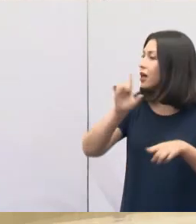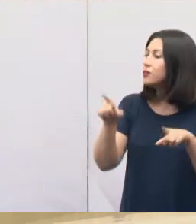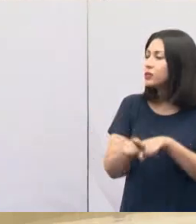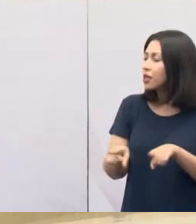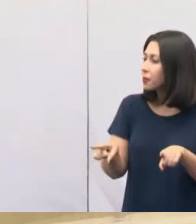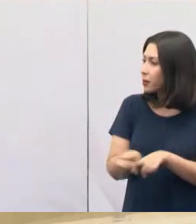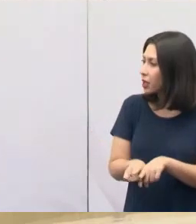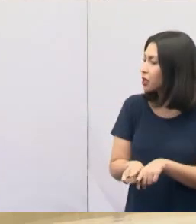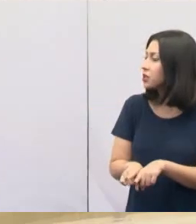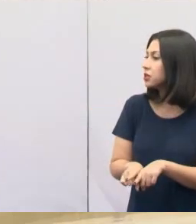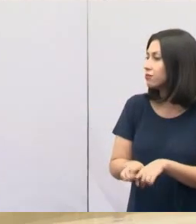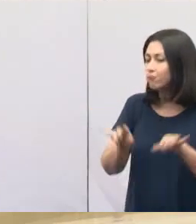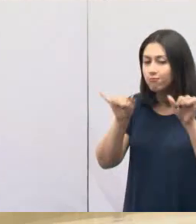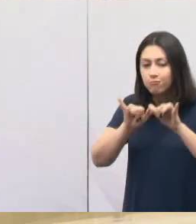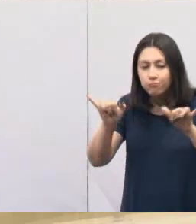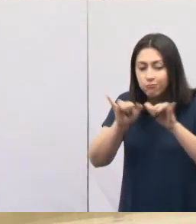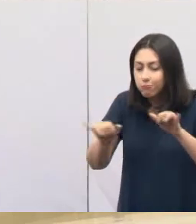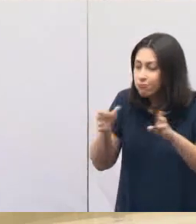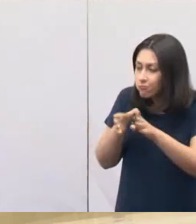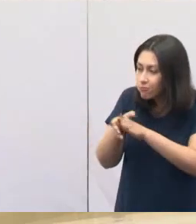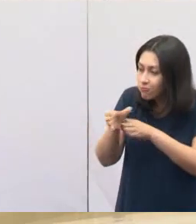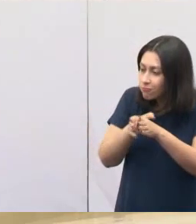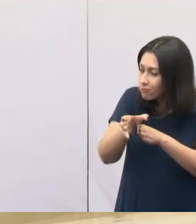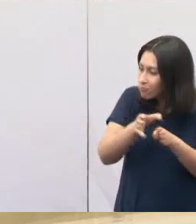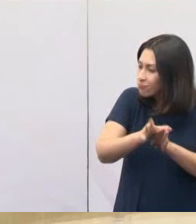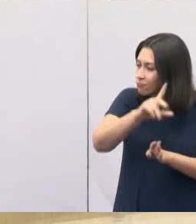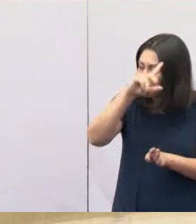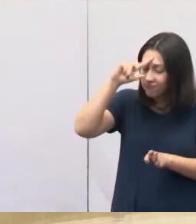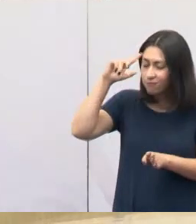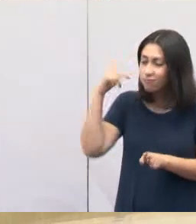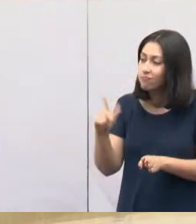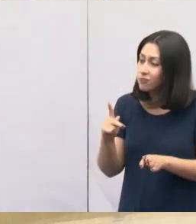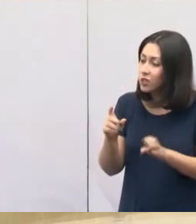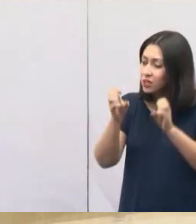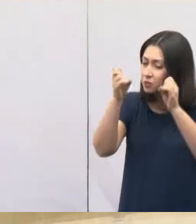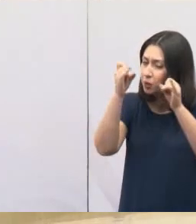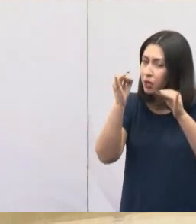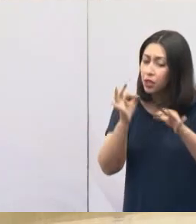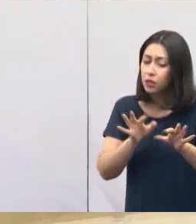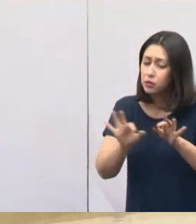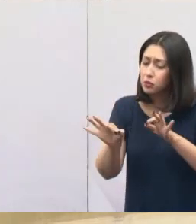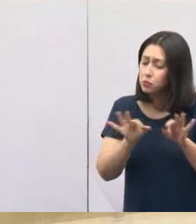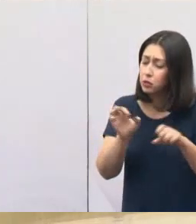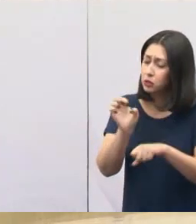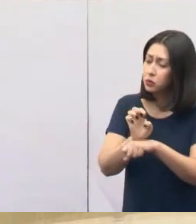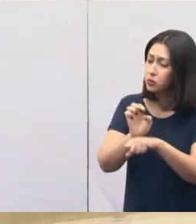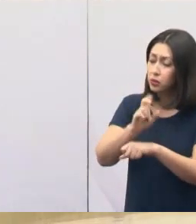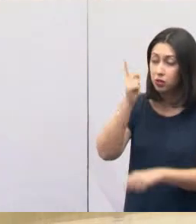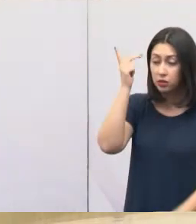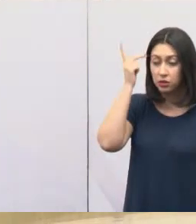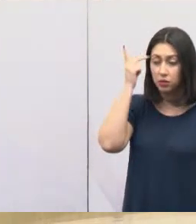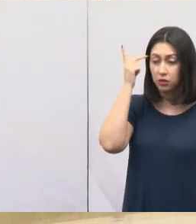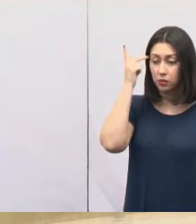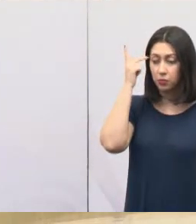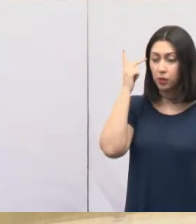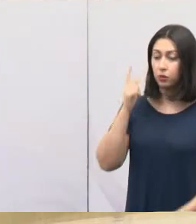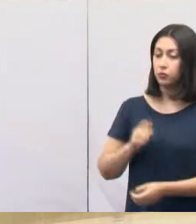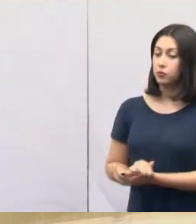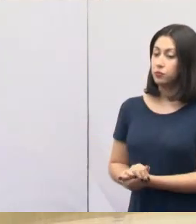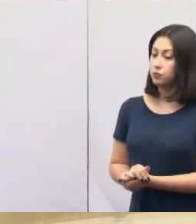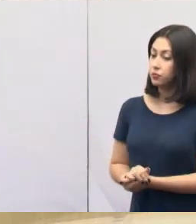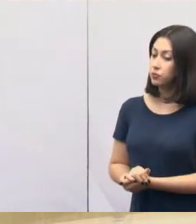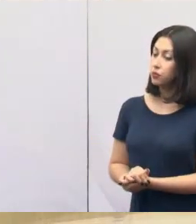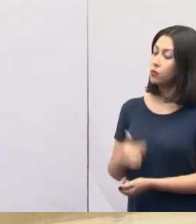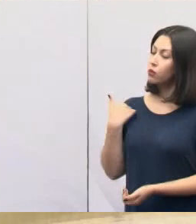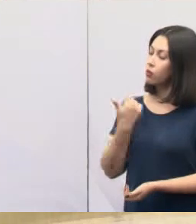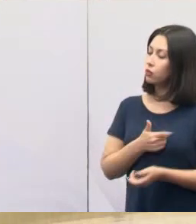forma intensa as orientações do Plano São Paulo do Governo do Estado de São Paulo, Governo do Estado.